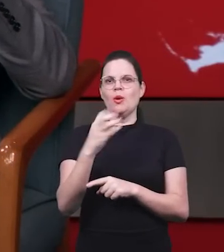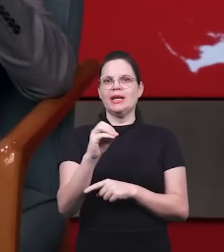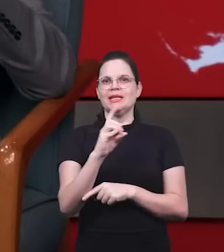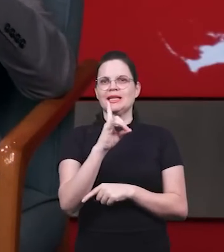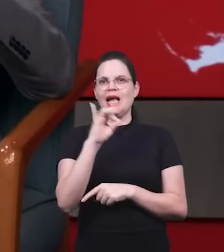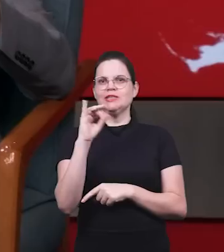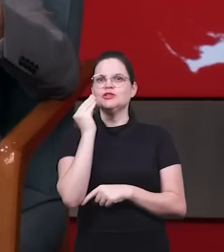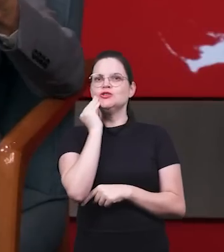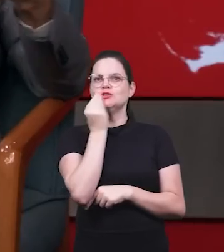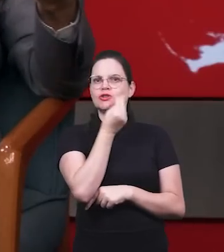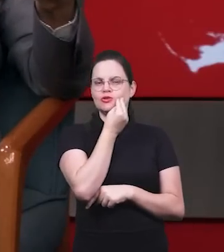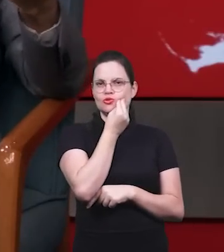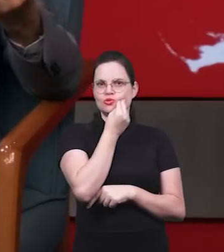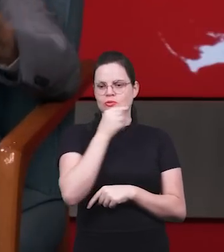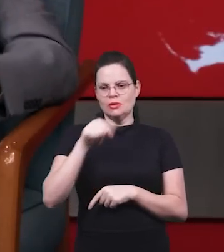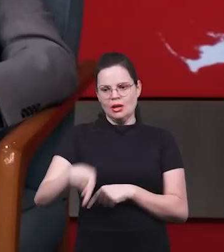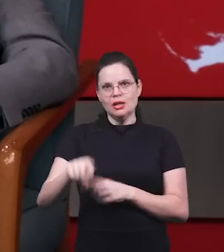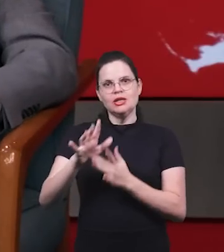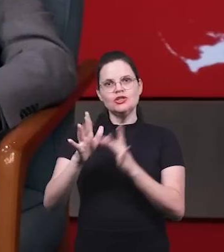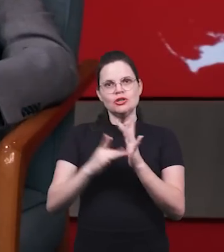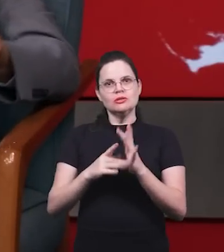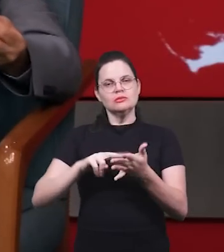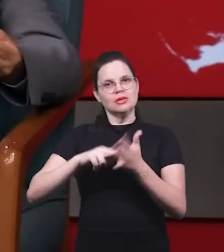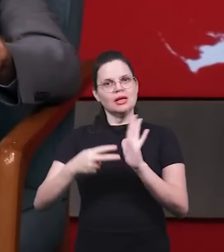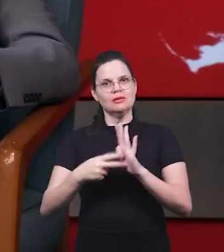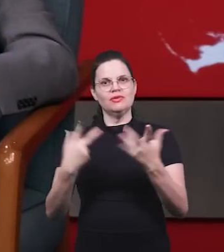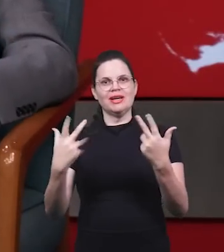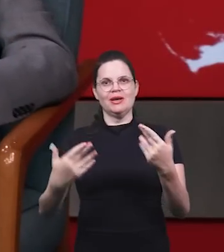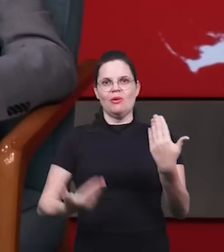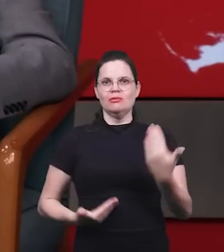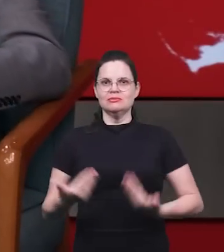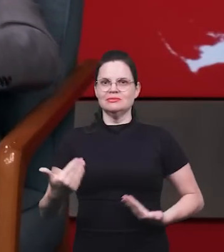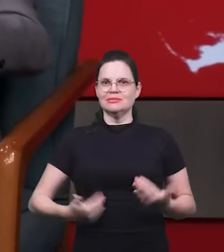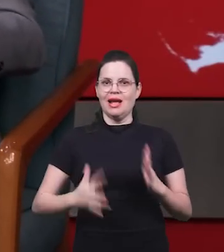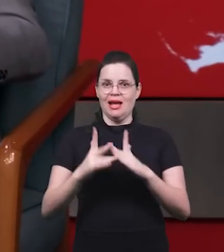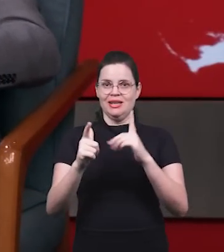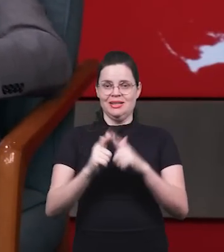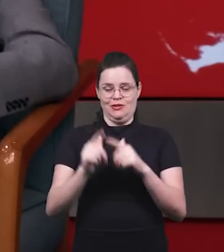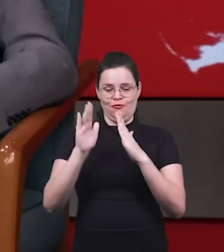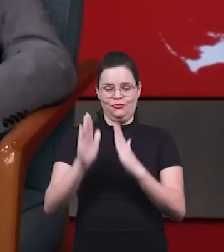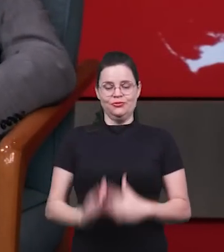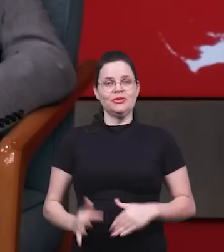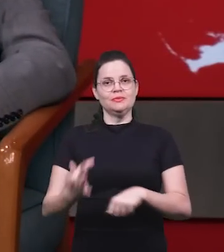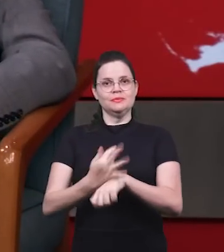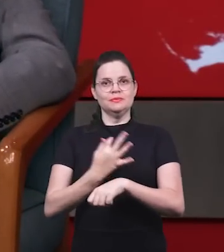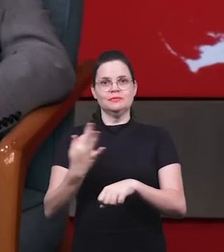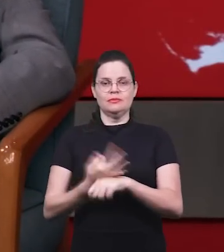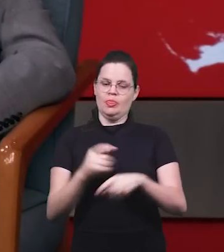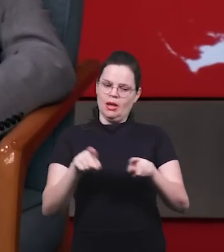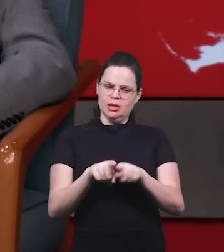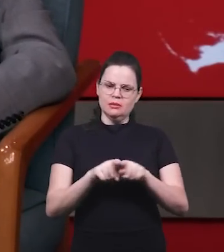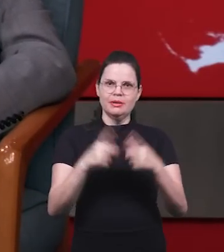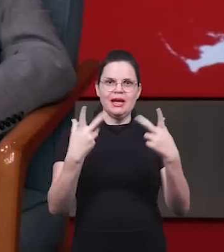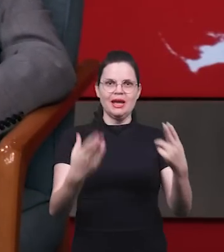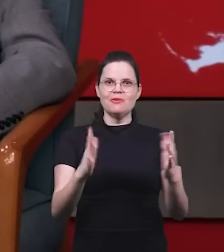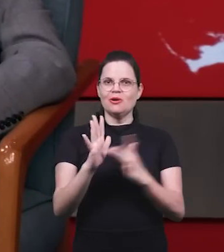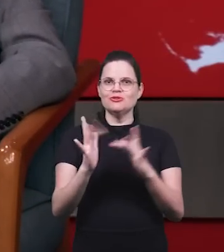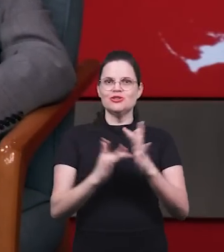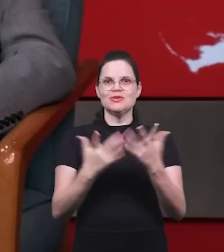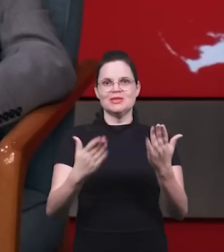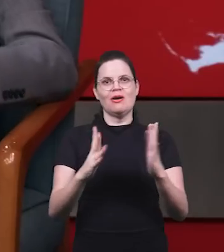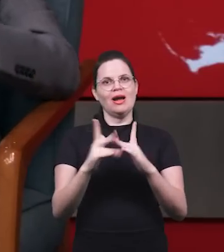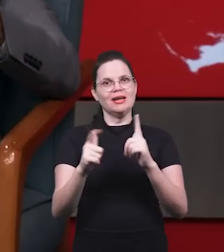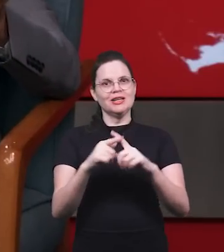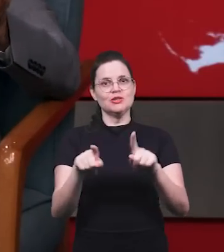40 dias de jejum, Jesus ali é tipo da igreja, a prova da igreja. E aqui a necessidade da igreja ser batizada